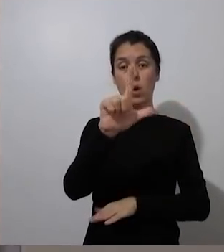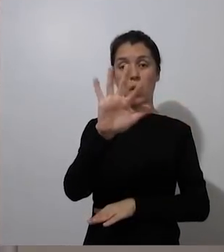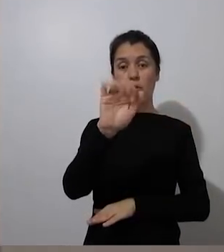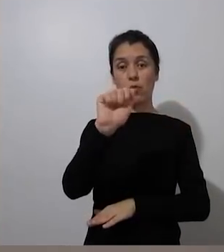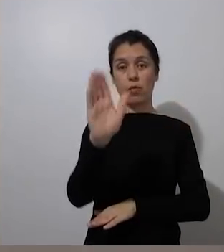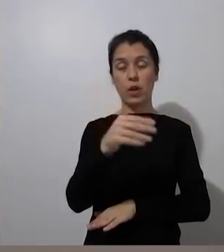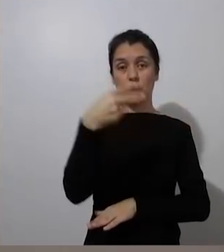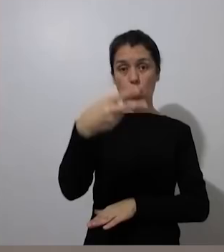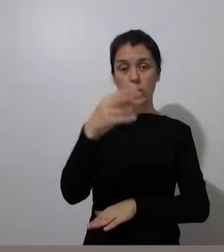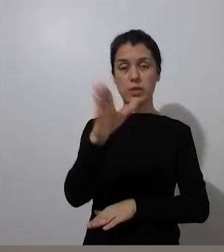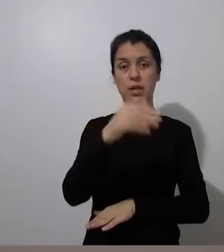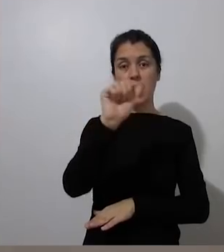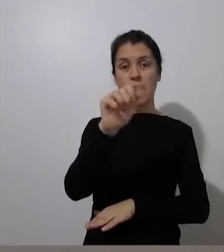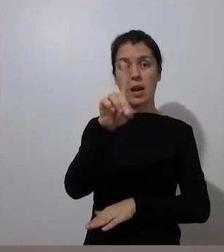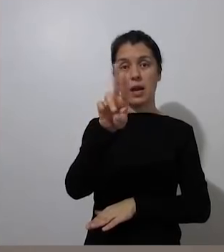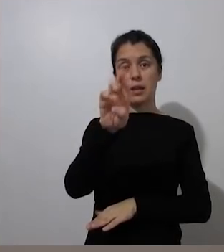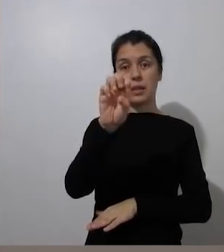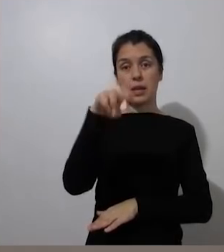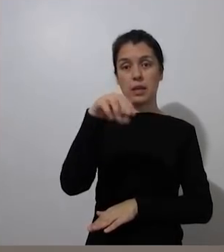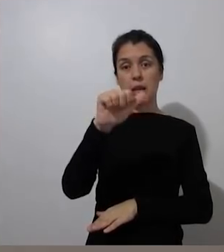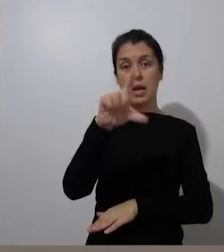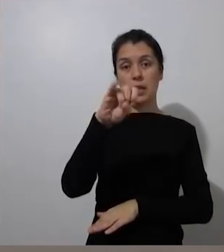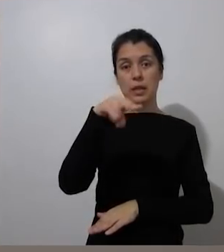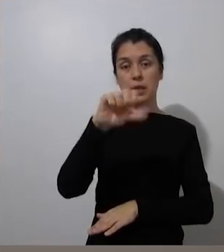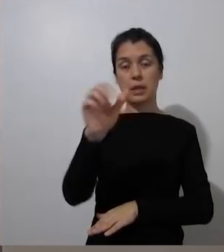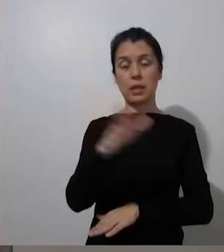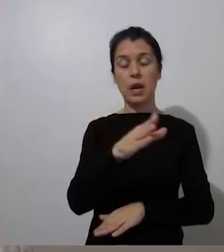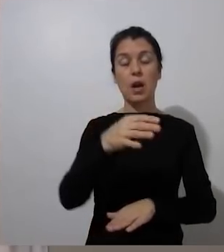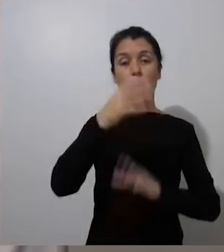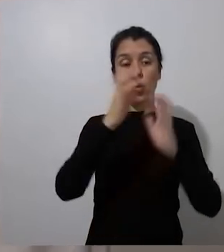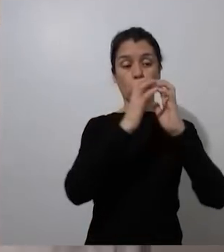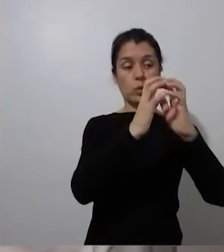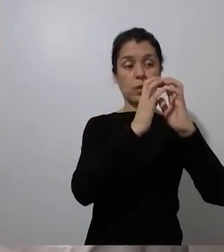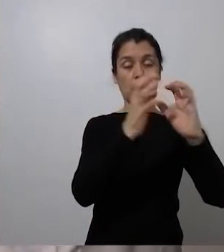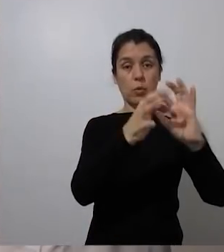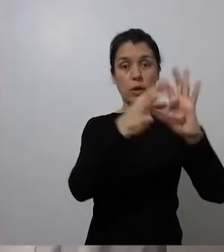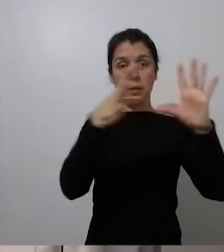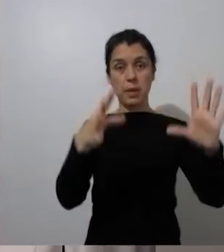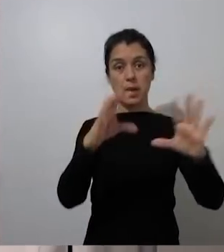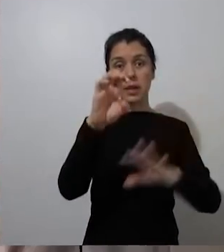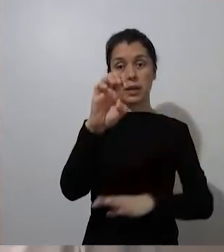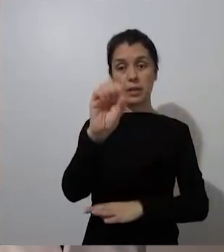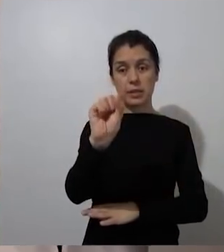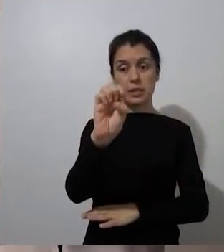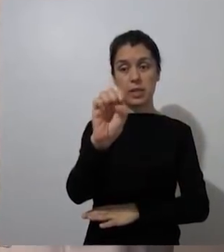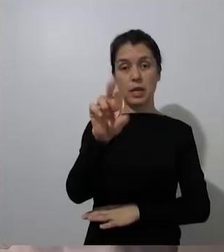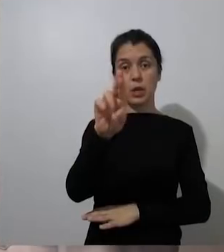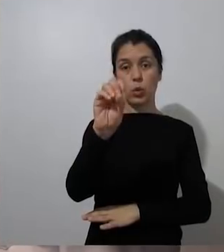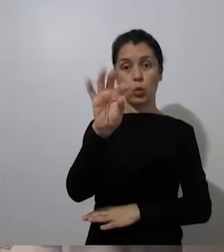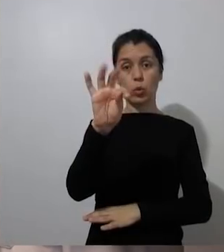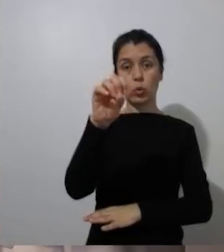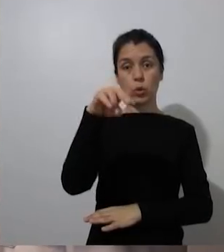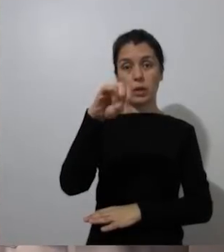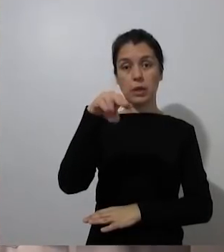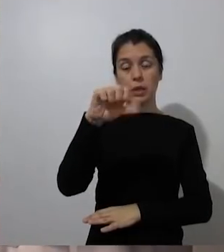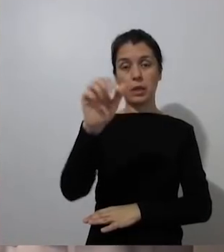o alfa-2, o receptor alfa-2 da adrenalina, o cérebro libera serotonina e noradrenalina. Nós temos outro remédio